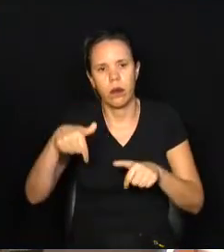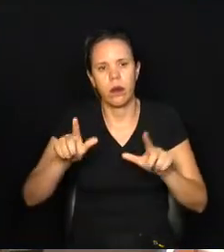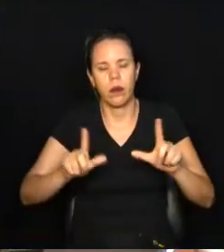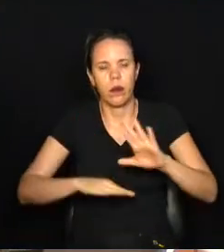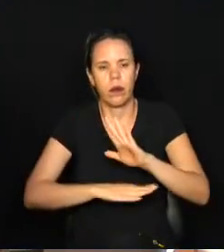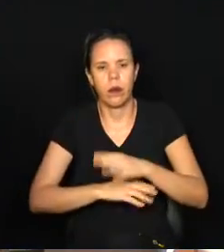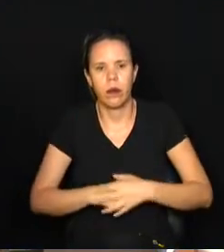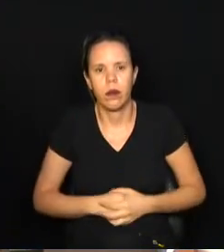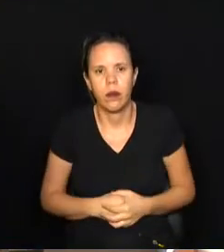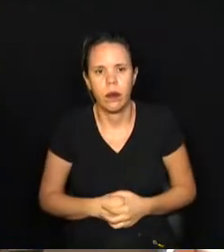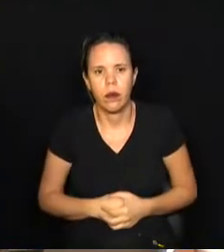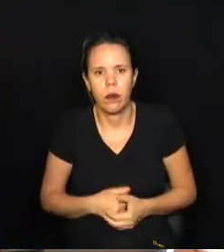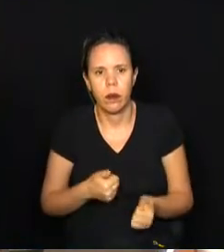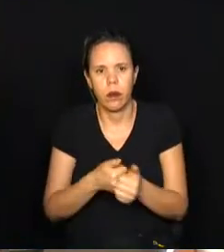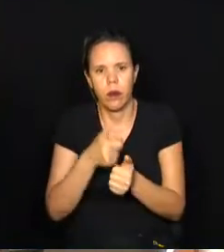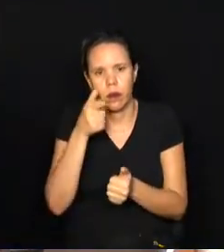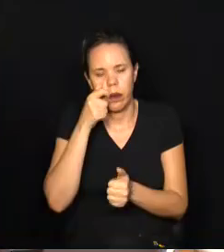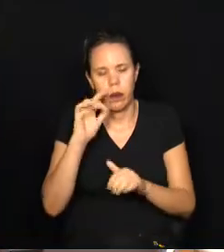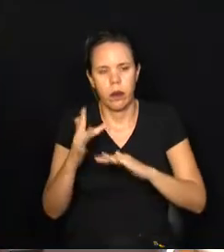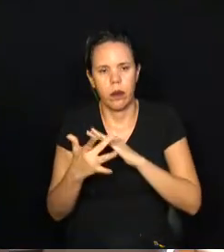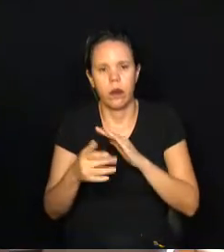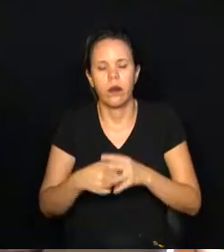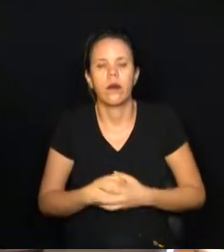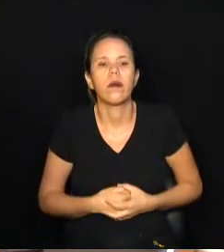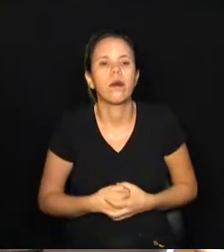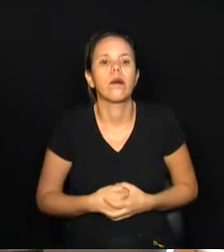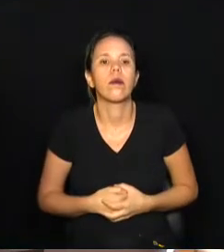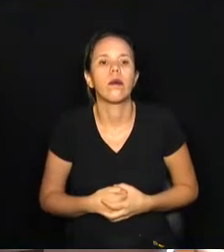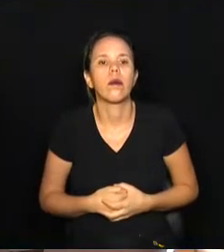TV Câmara, nos acompanham pelas redes sociais.